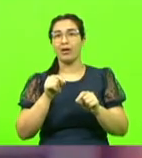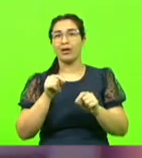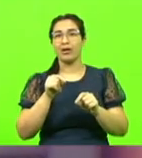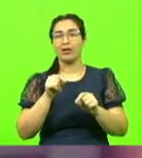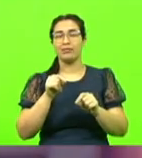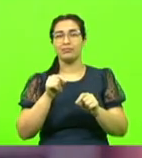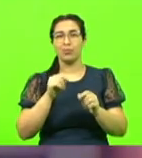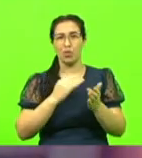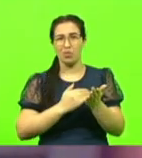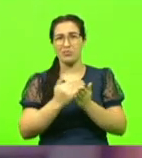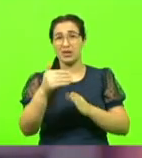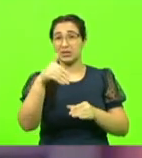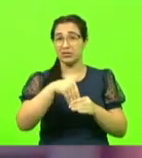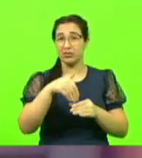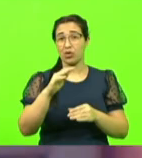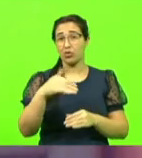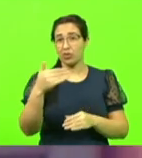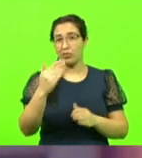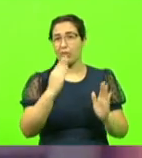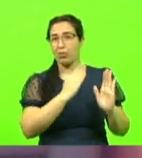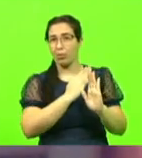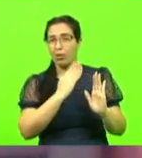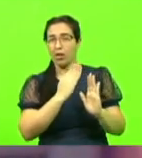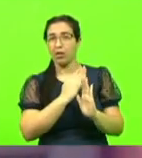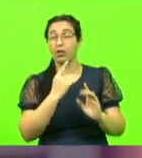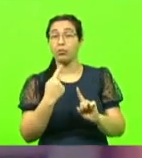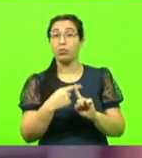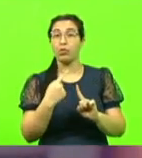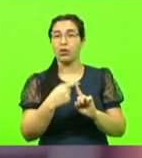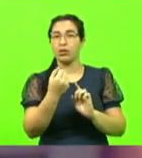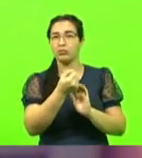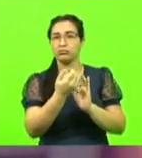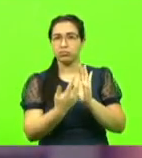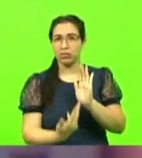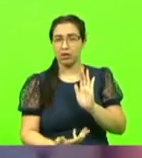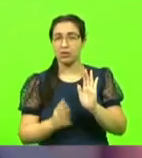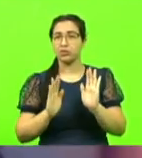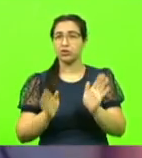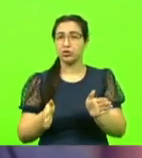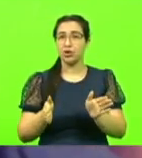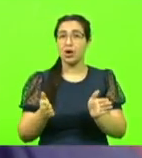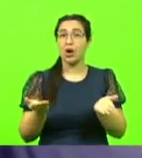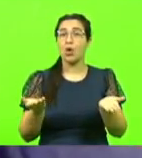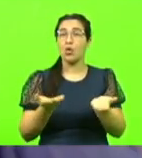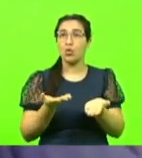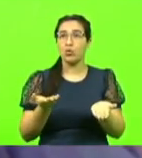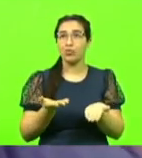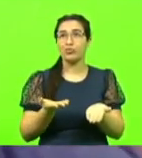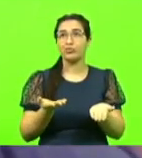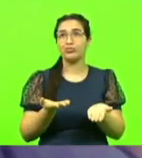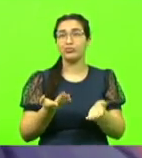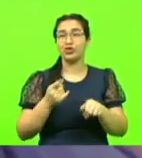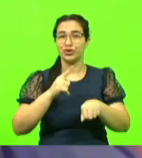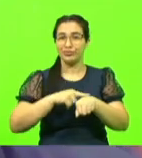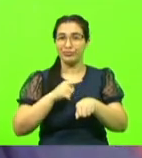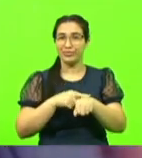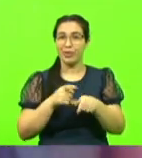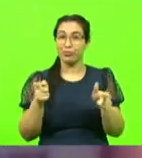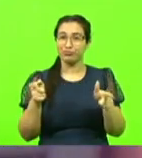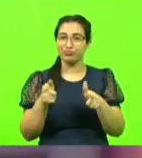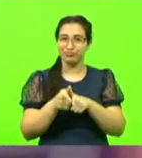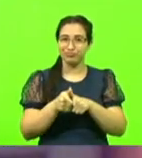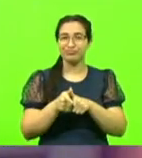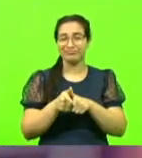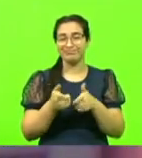voto, porque esse relatório foi enviado hoje, claro que num tempo bastante curto, a gente